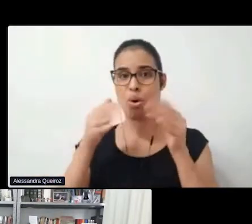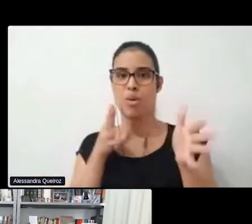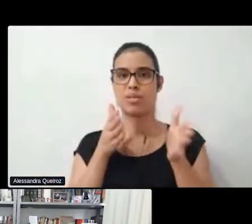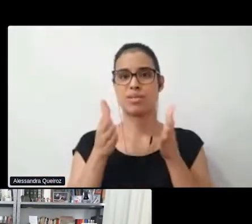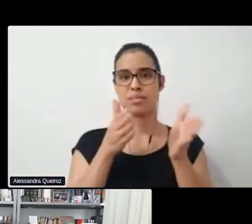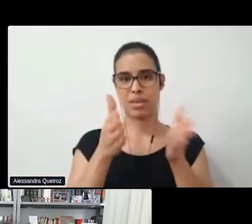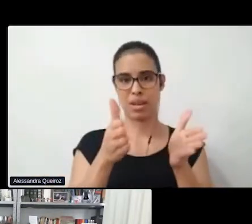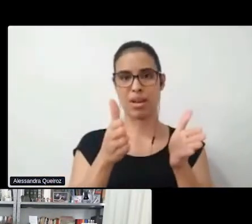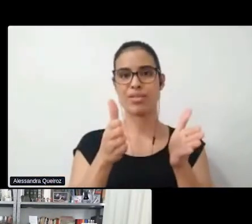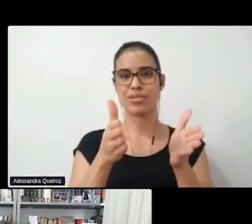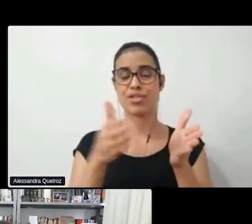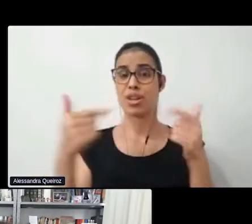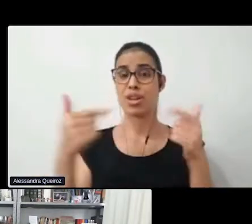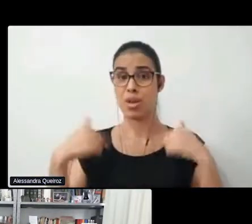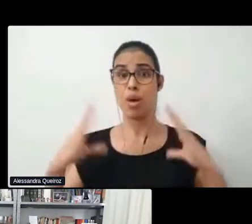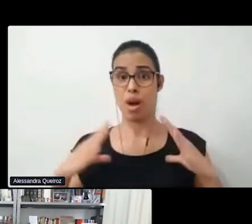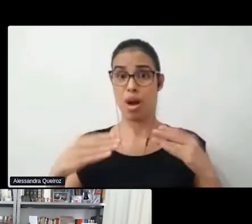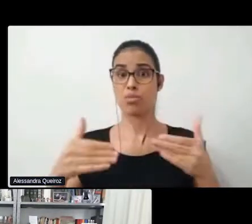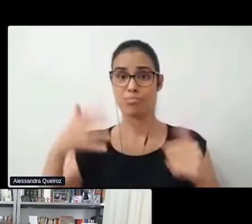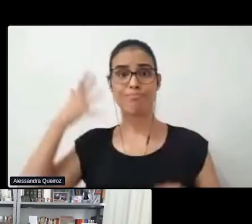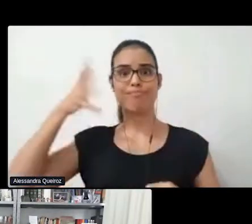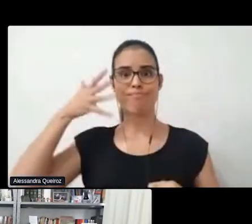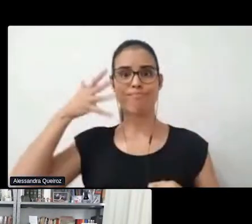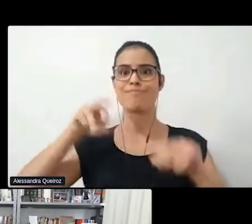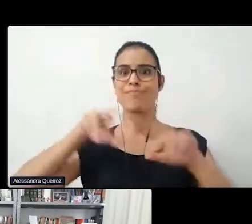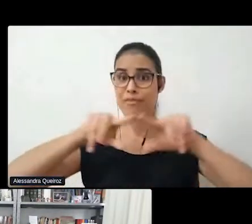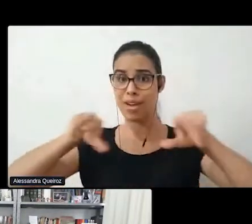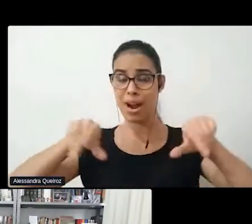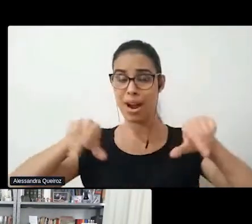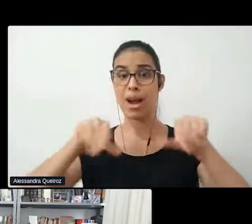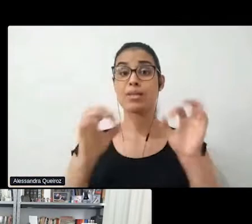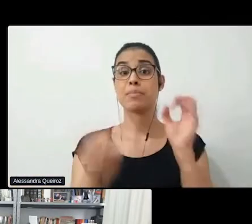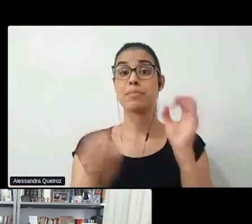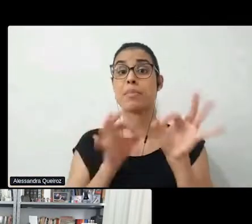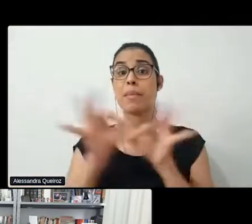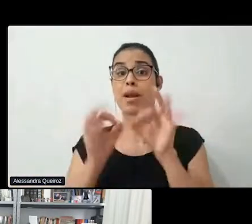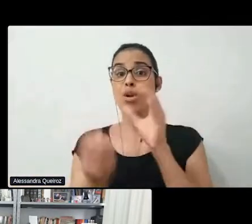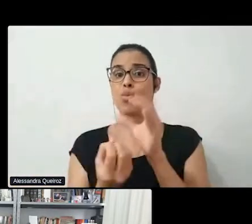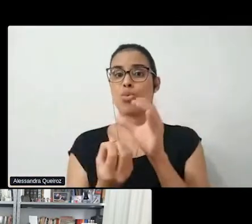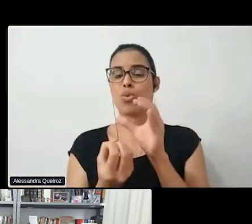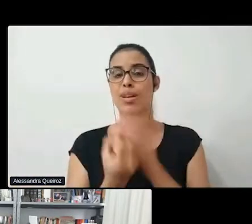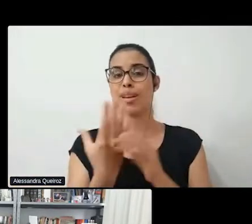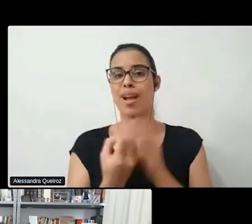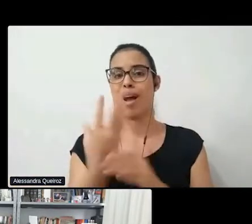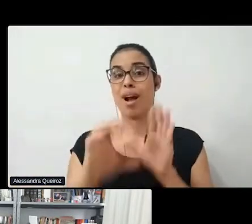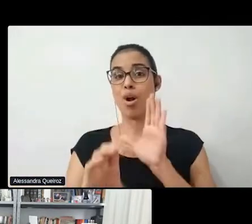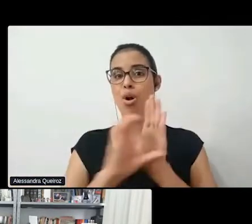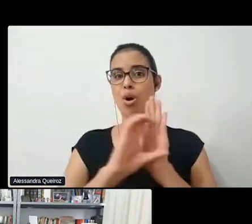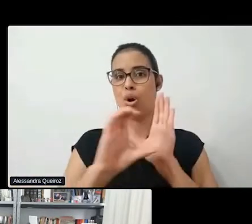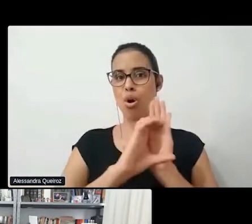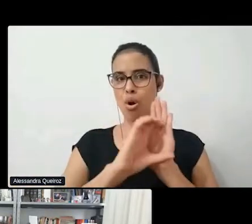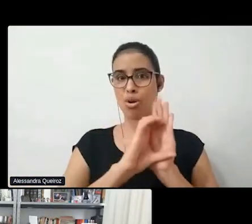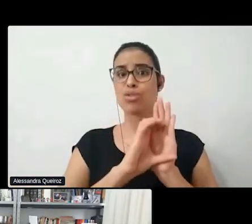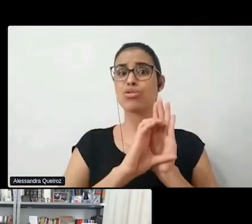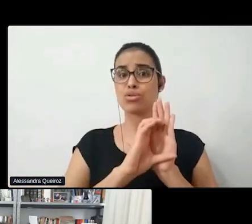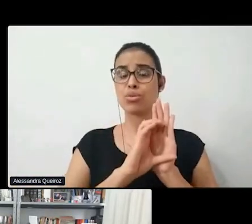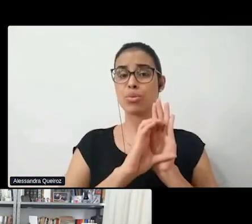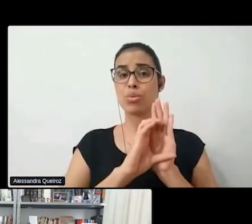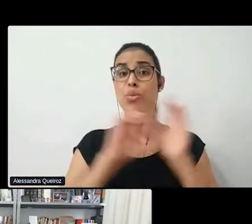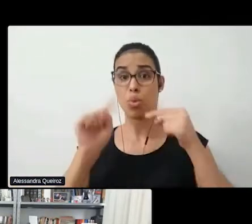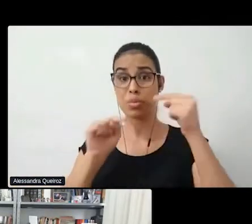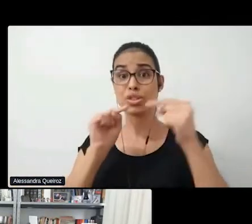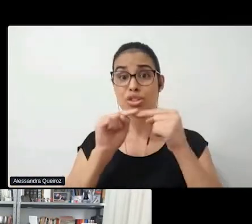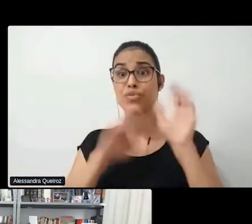eu atuo bastante na parte de codificação, de fato, de ajudar os